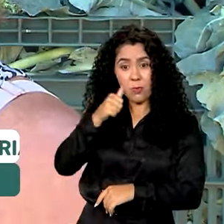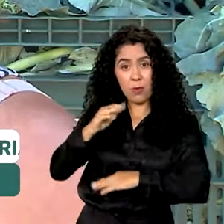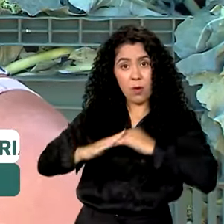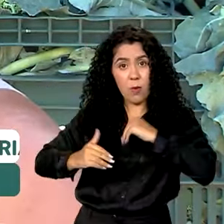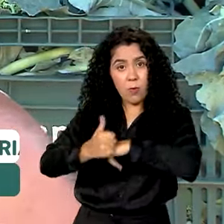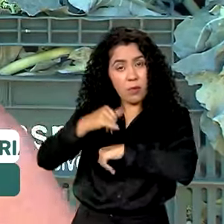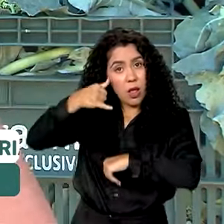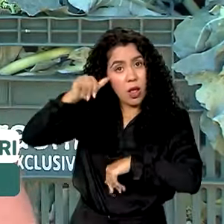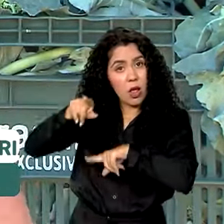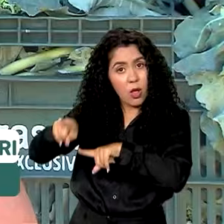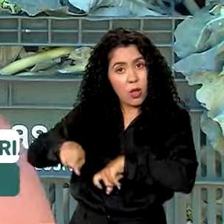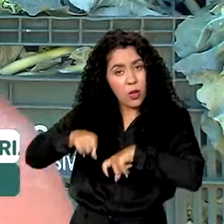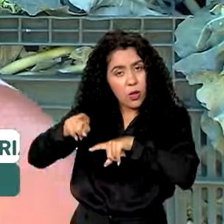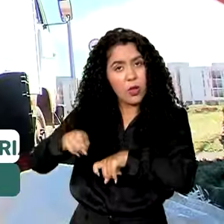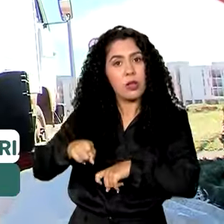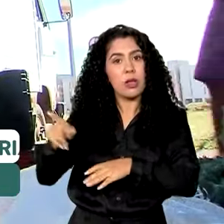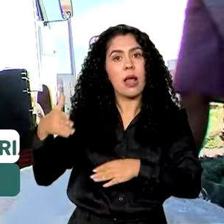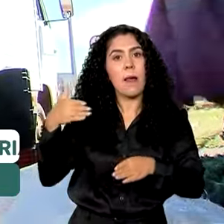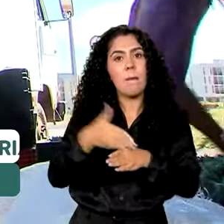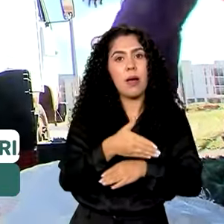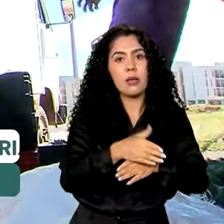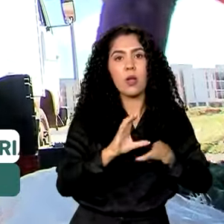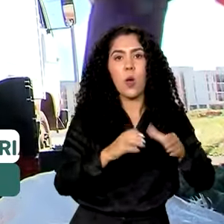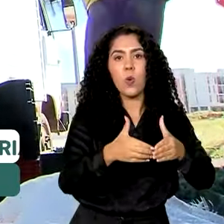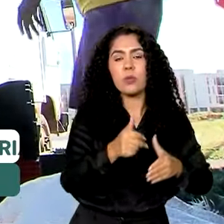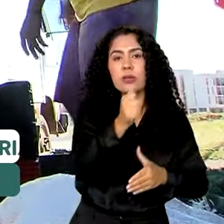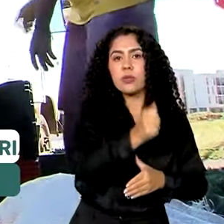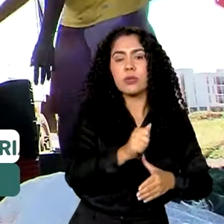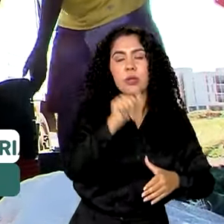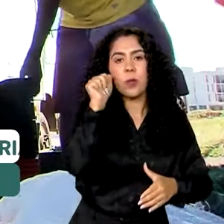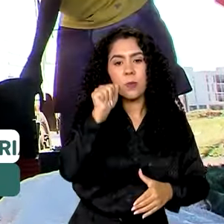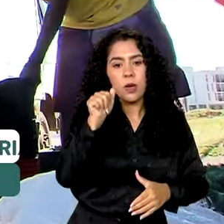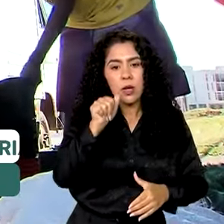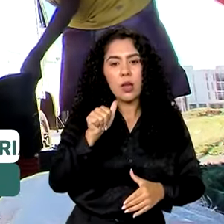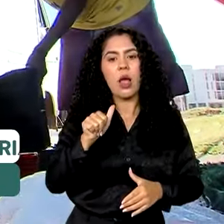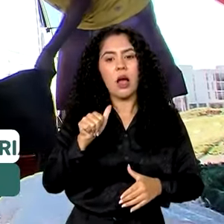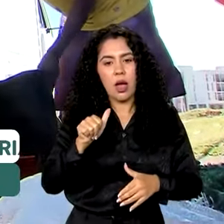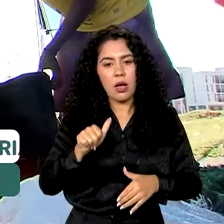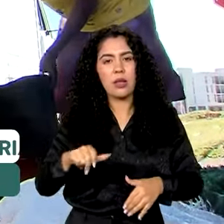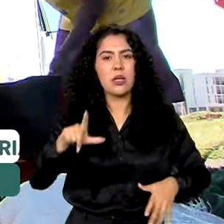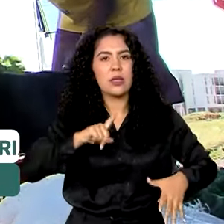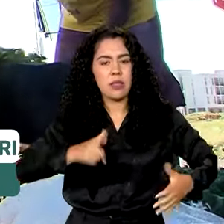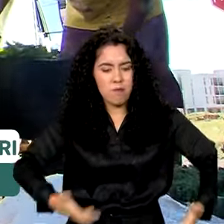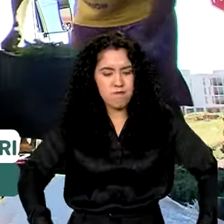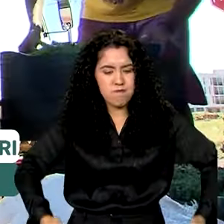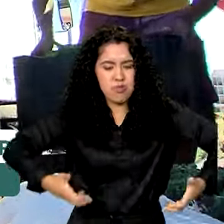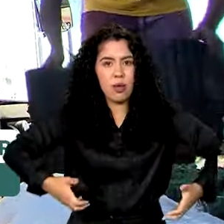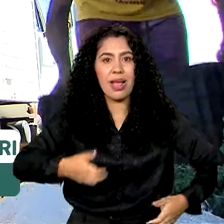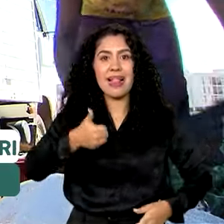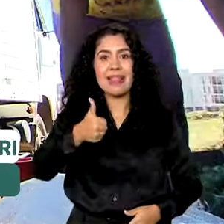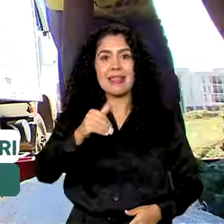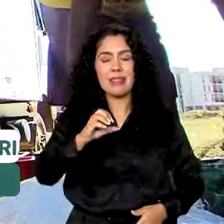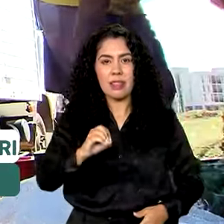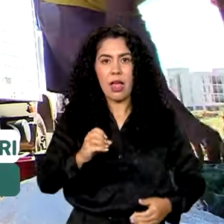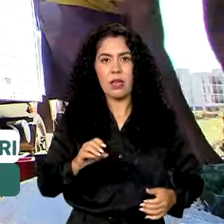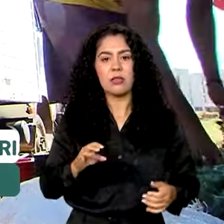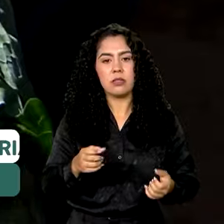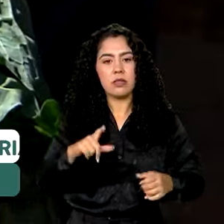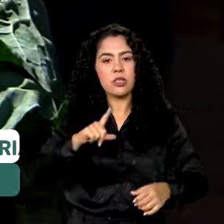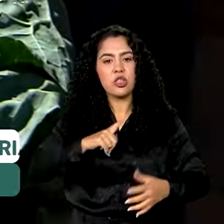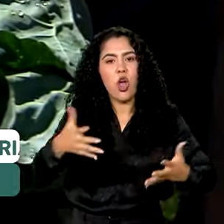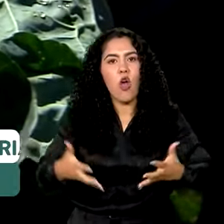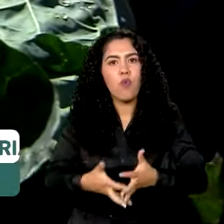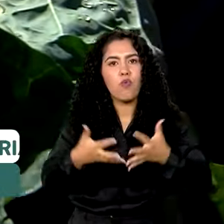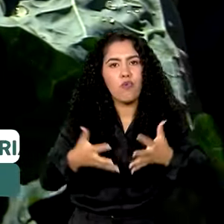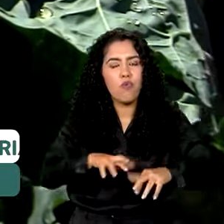faz parte de uma associação de mulheres assentadas, entrega cerca de 10 toneladas de folhagem recém-colhidas